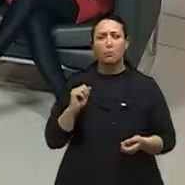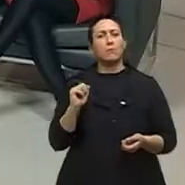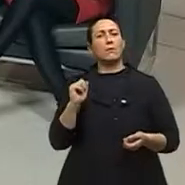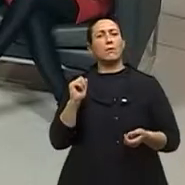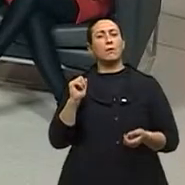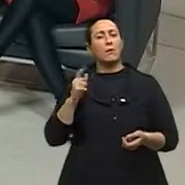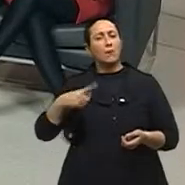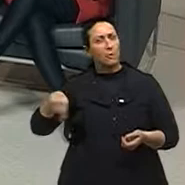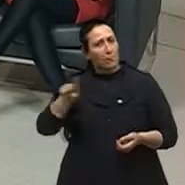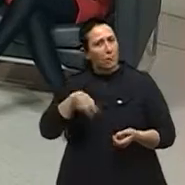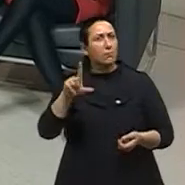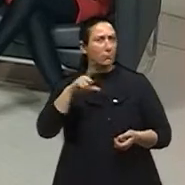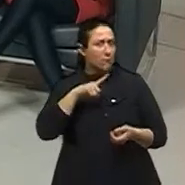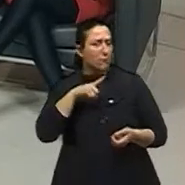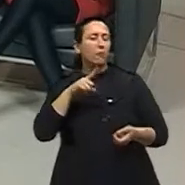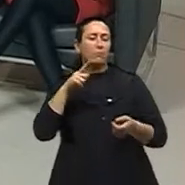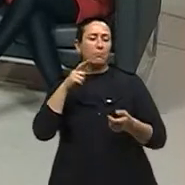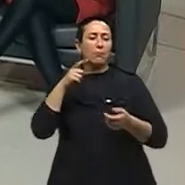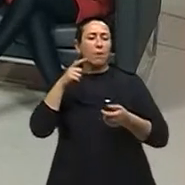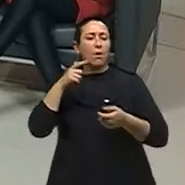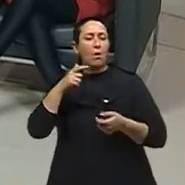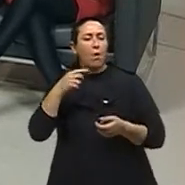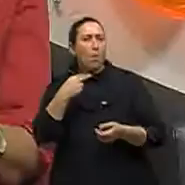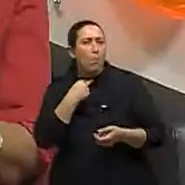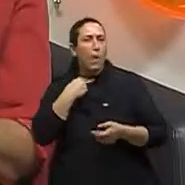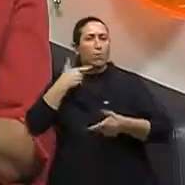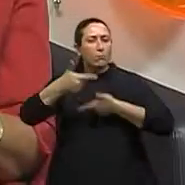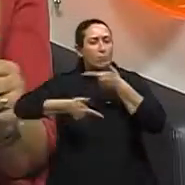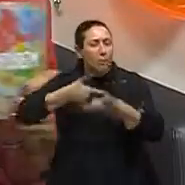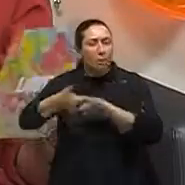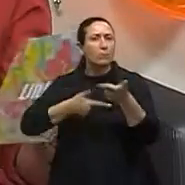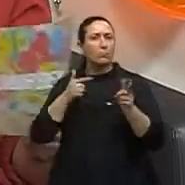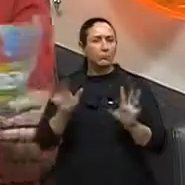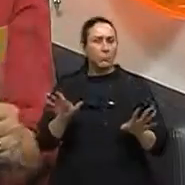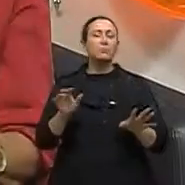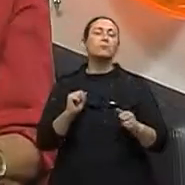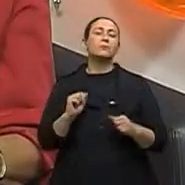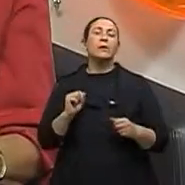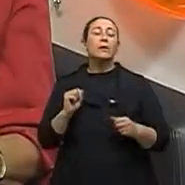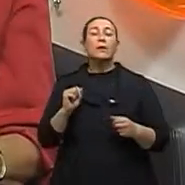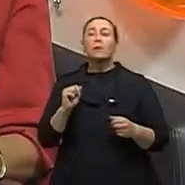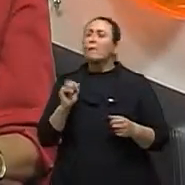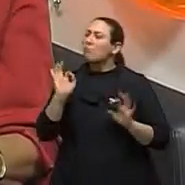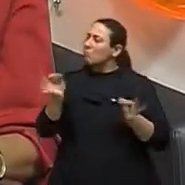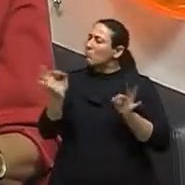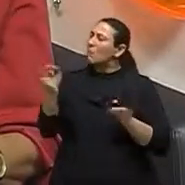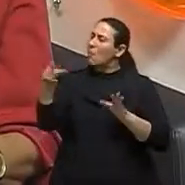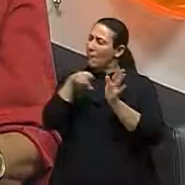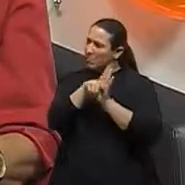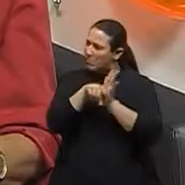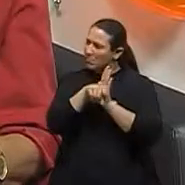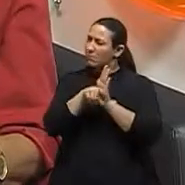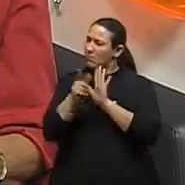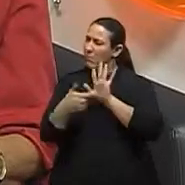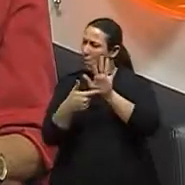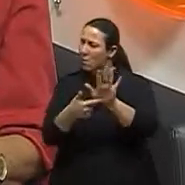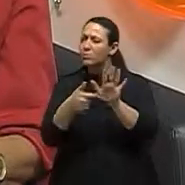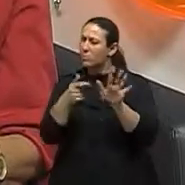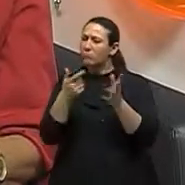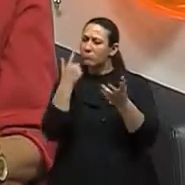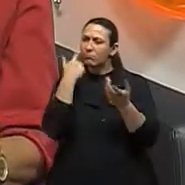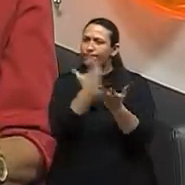trabalhando se ocupando Ok E e essa pesquisa também abriu um leque não é só pesquisados no Rio Grande do Sul tu